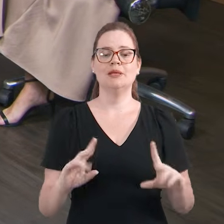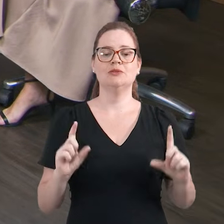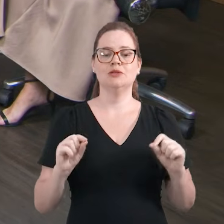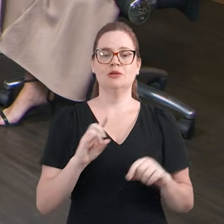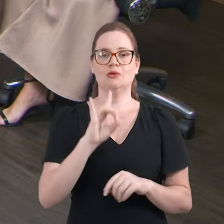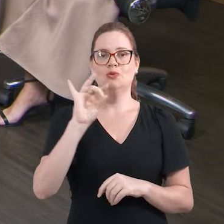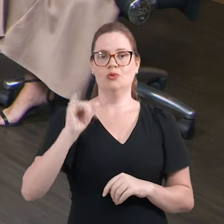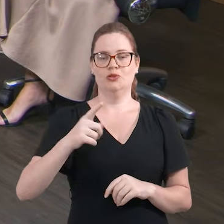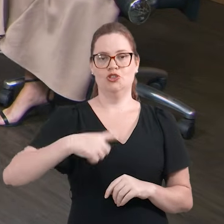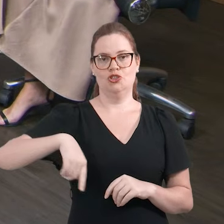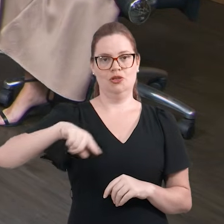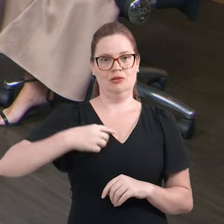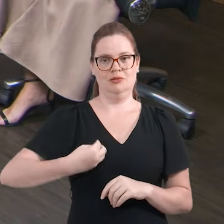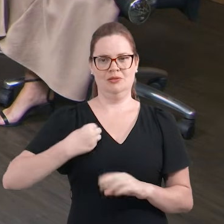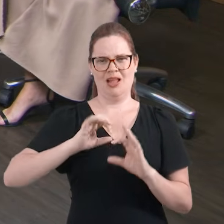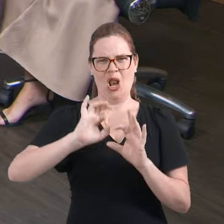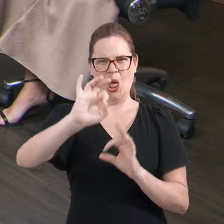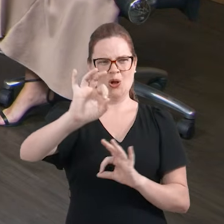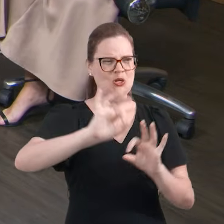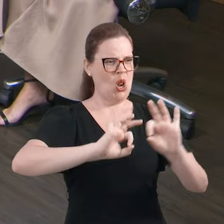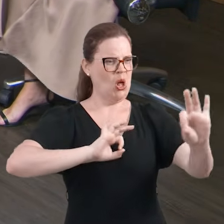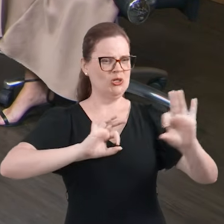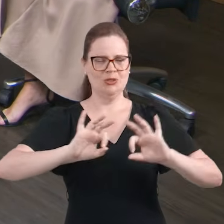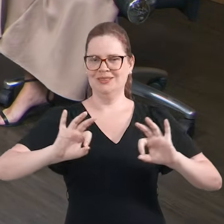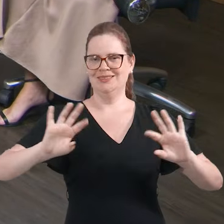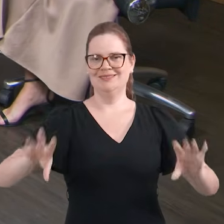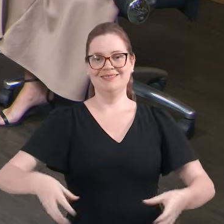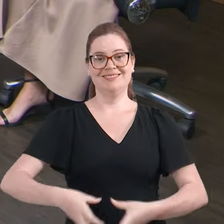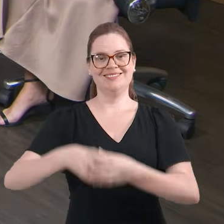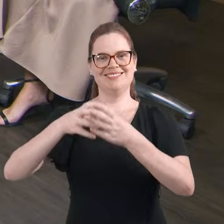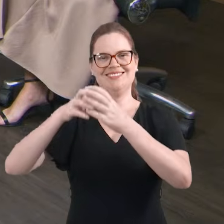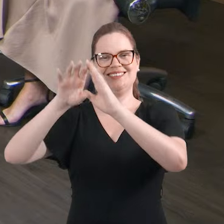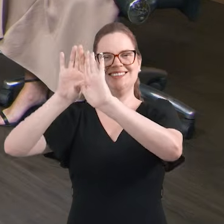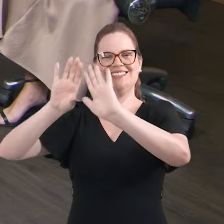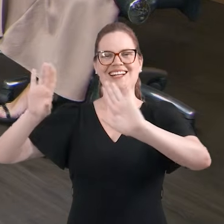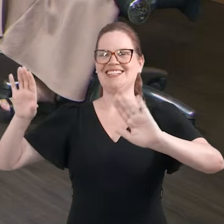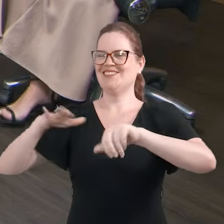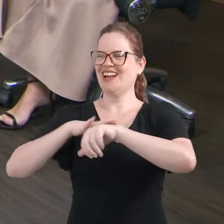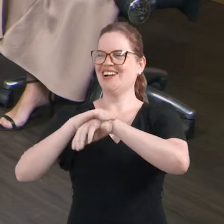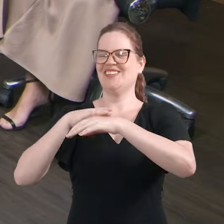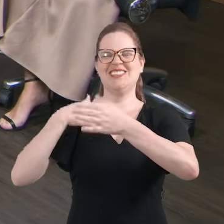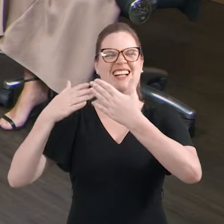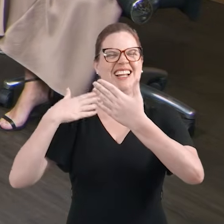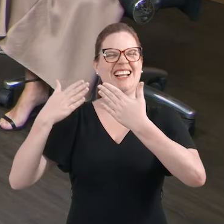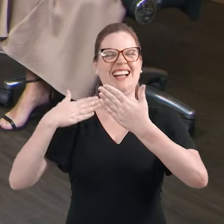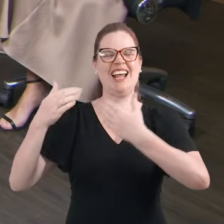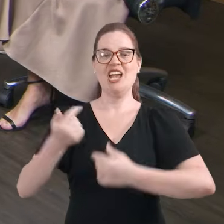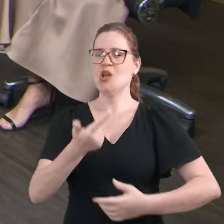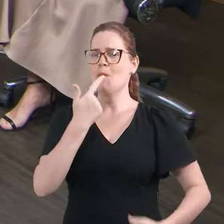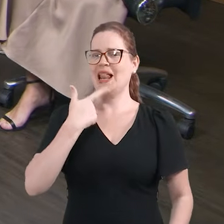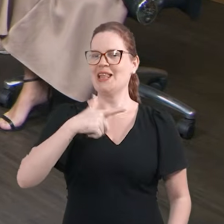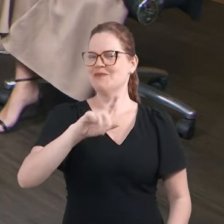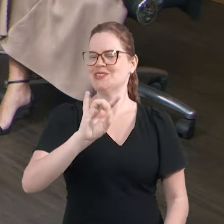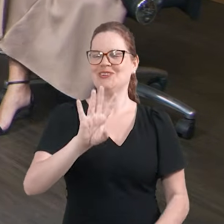dia nós não vamos estar tão distantes assim. Nós vamos ter a eternidade inteira para Glória conversar a Deus. num idioma só.